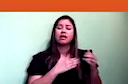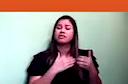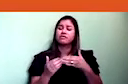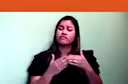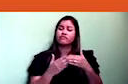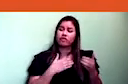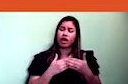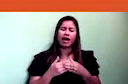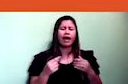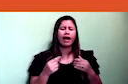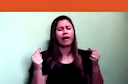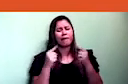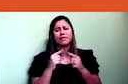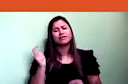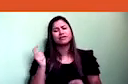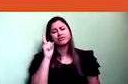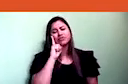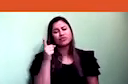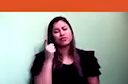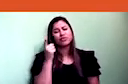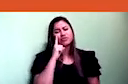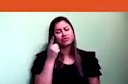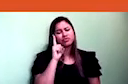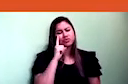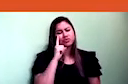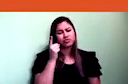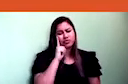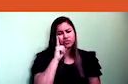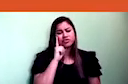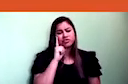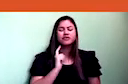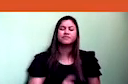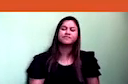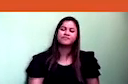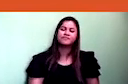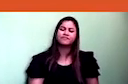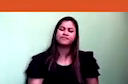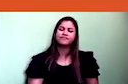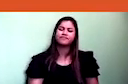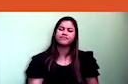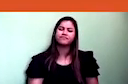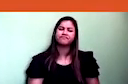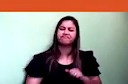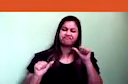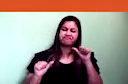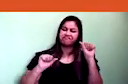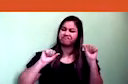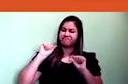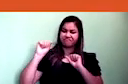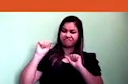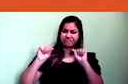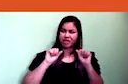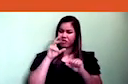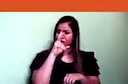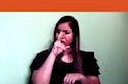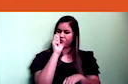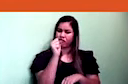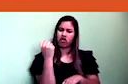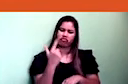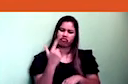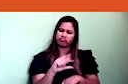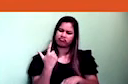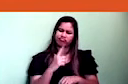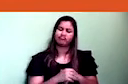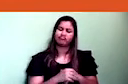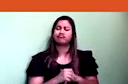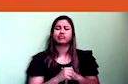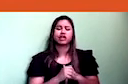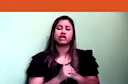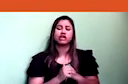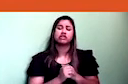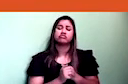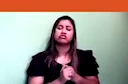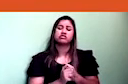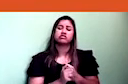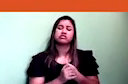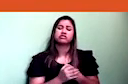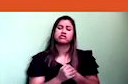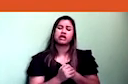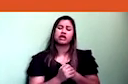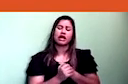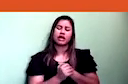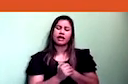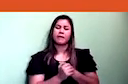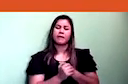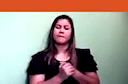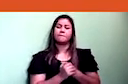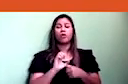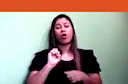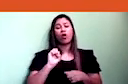no dia a dia, né, sem grandes mudanças ou atropelamentos aí de coisas mais